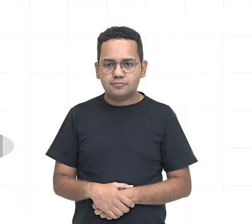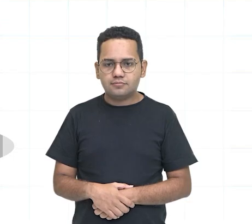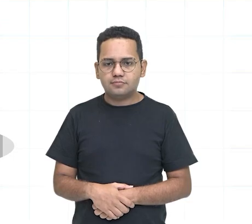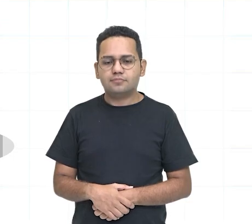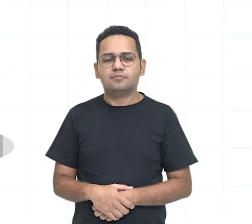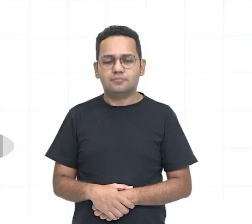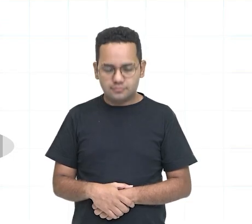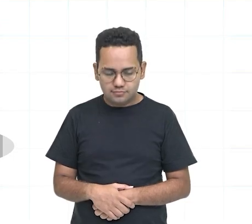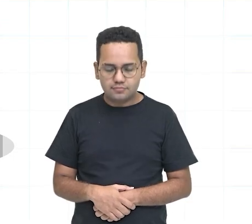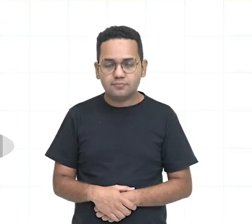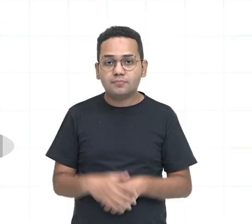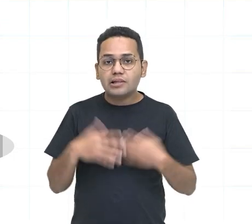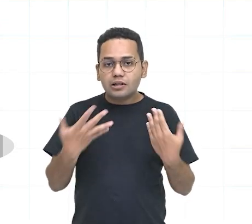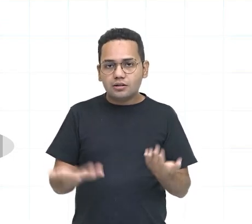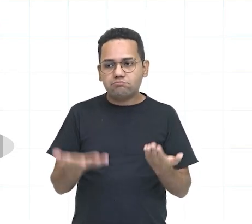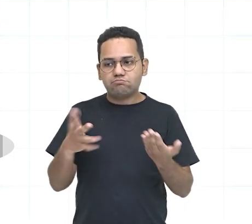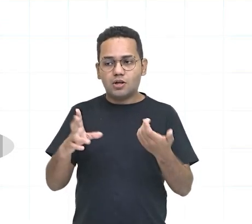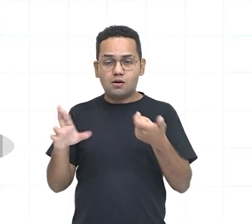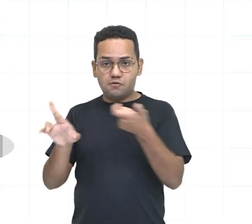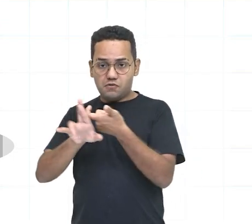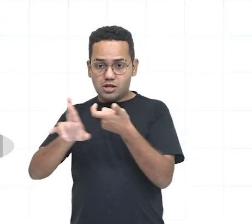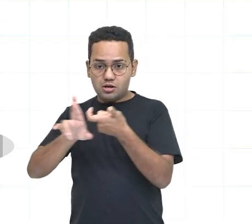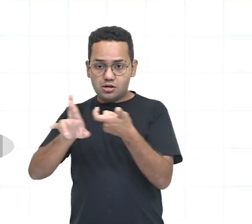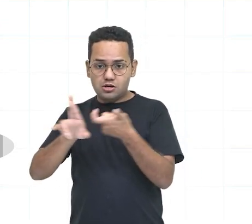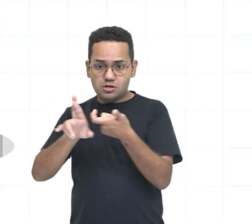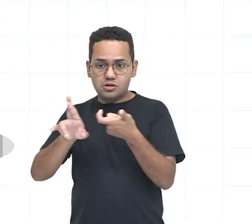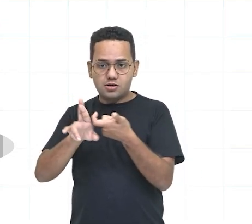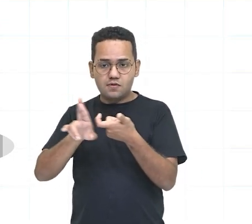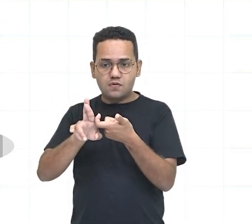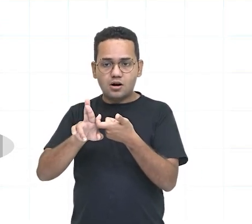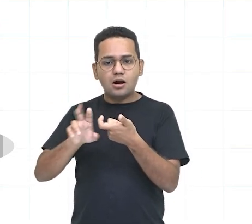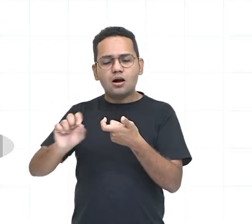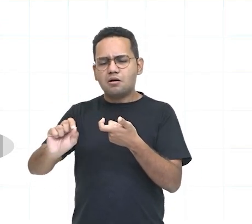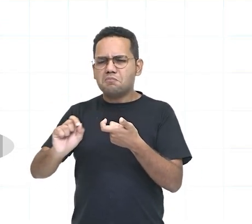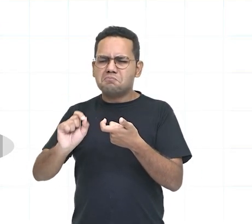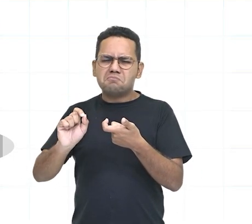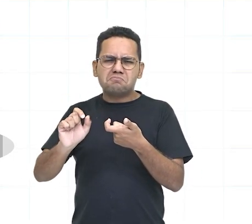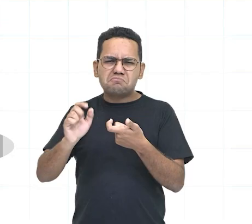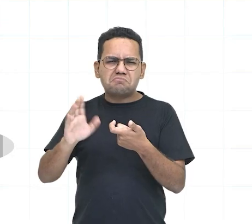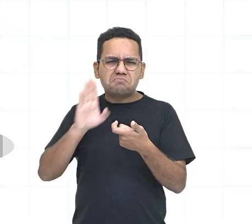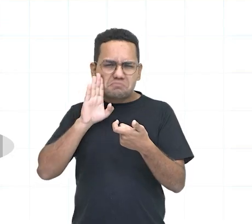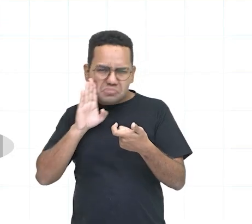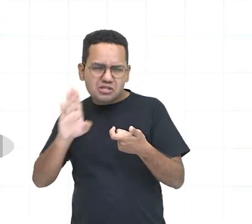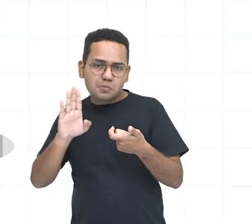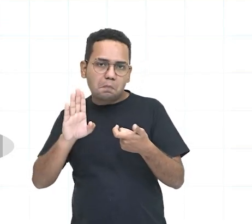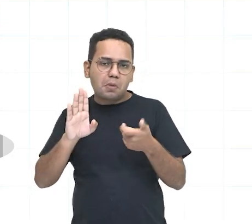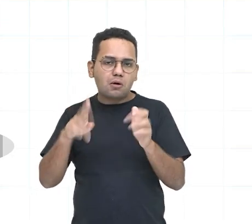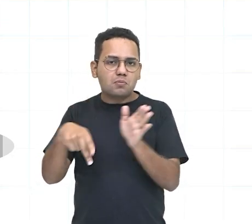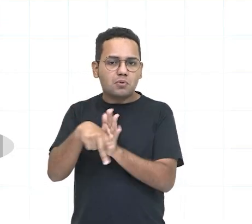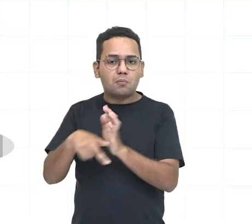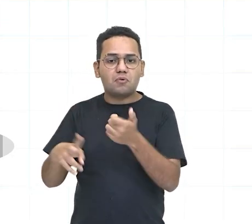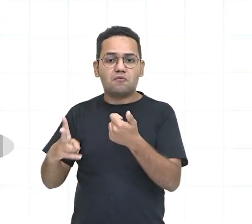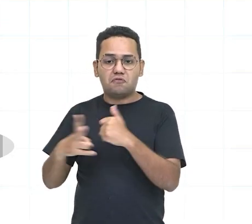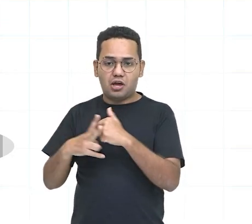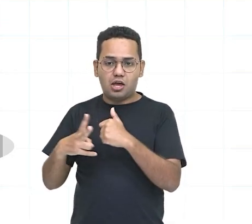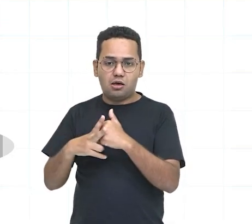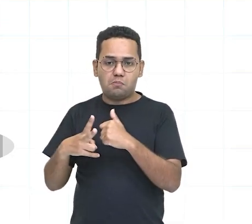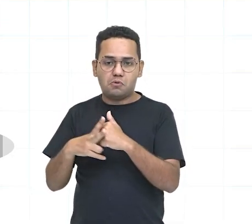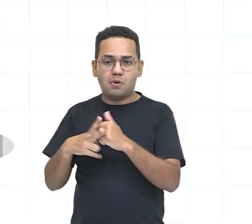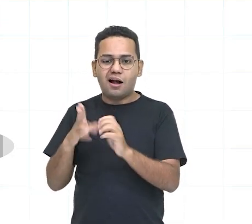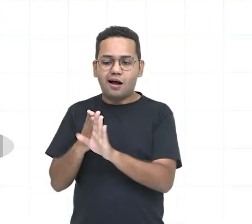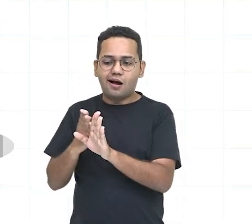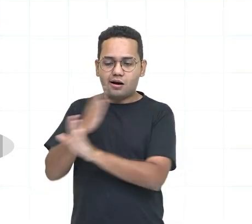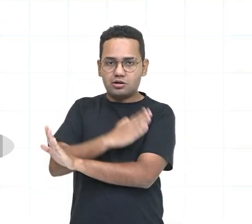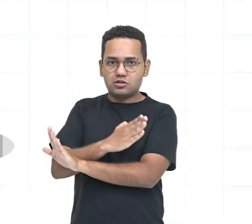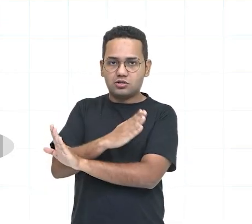palavra to em inglês, tá? Então, na língua inglesa, o verbo no infinitivo ele é caracterizado pela presença do